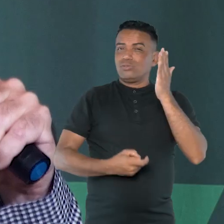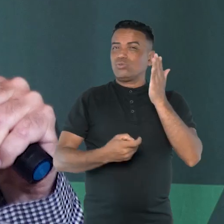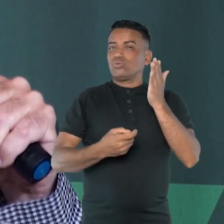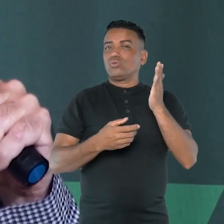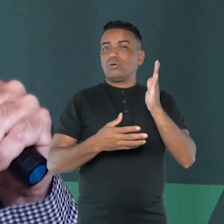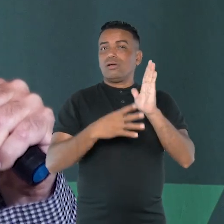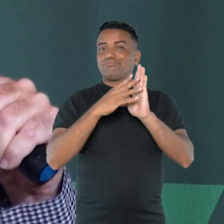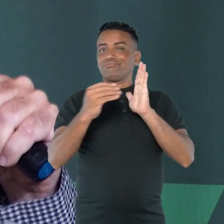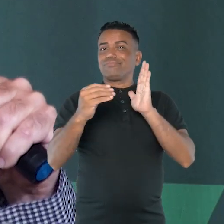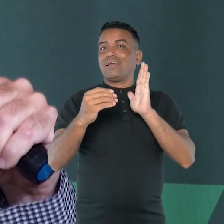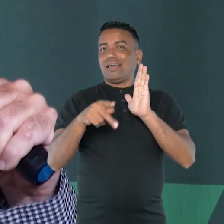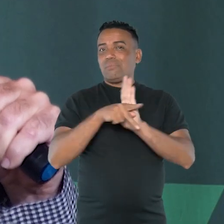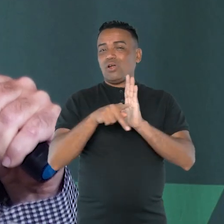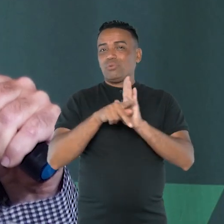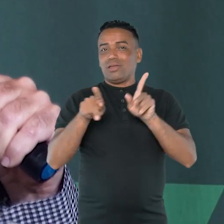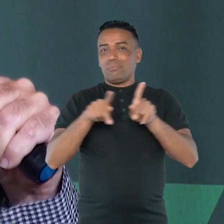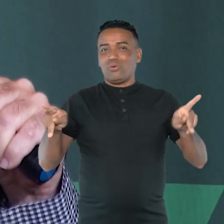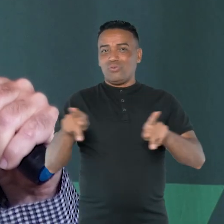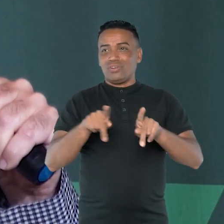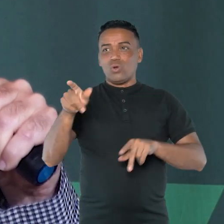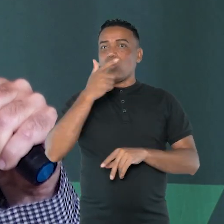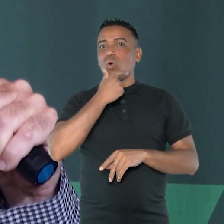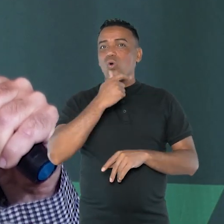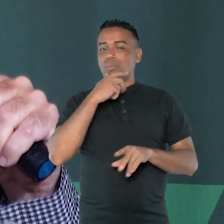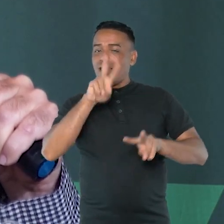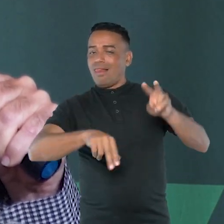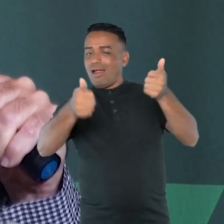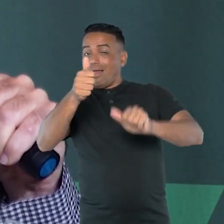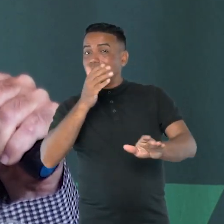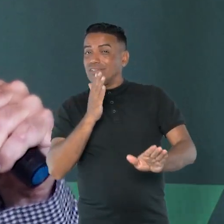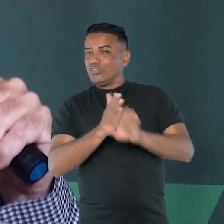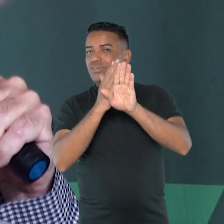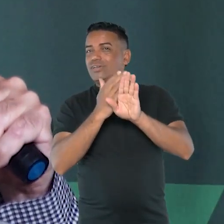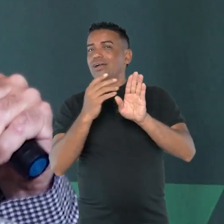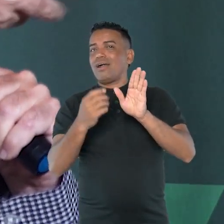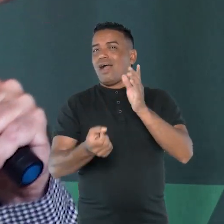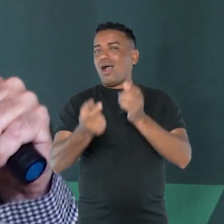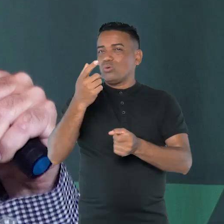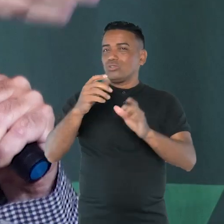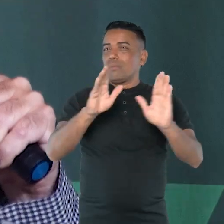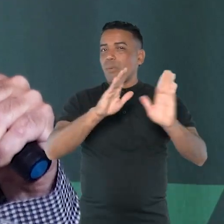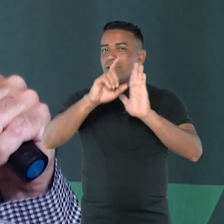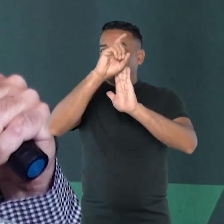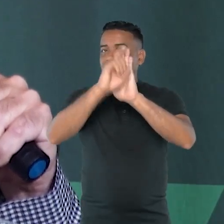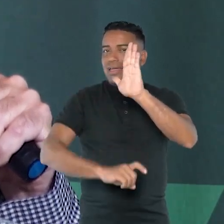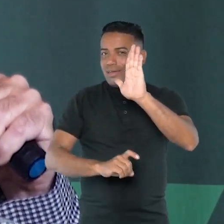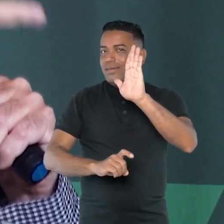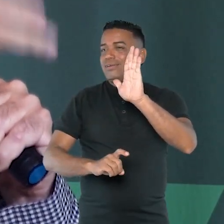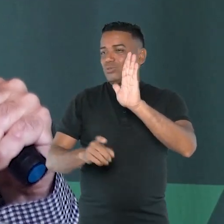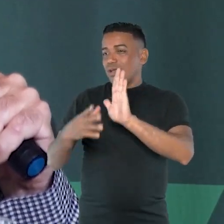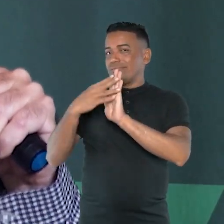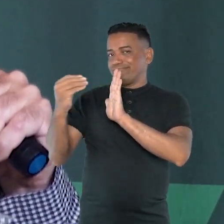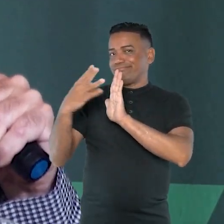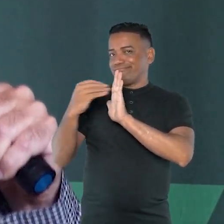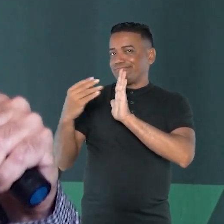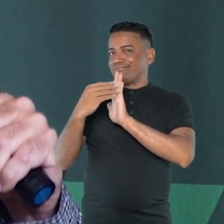parecer, no qual este professor de filosofia identifica algumas passagens que este escutador teria